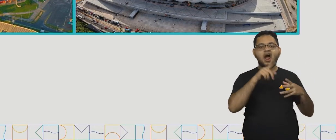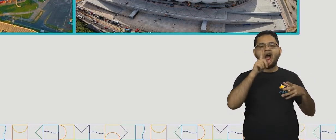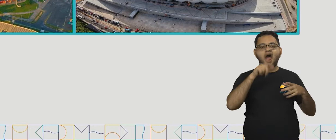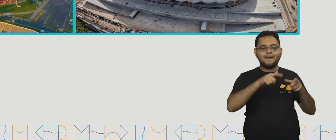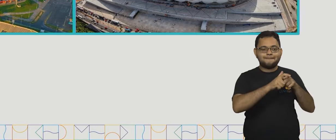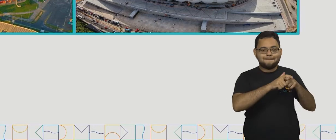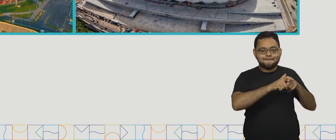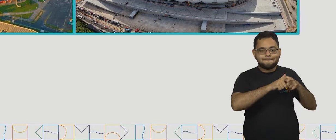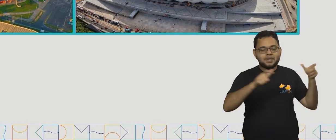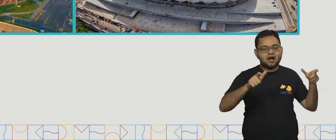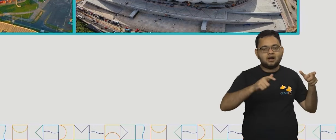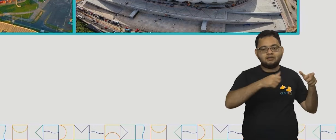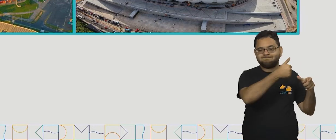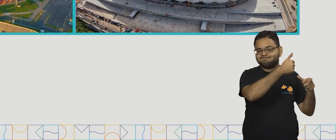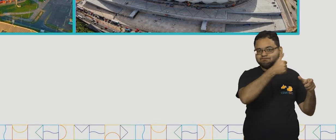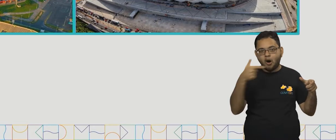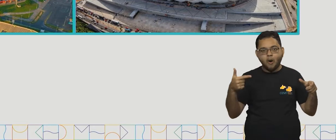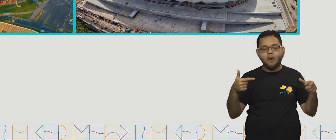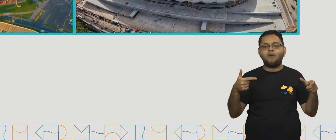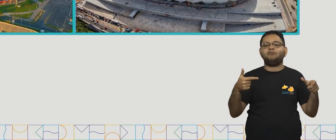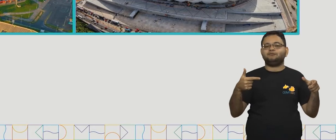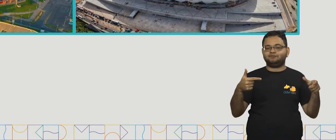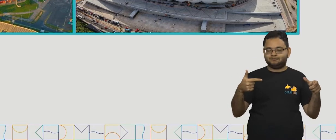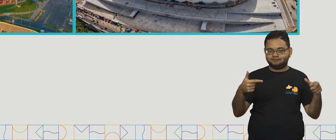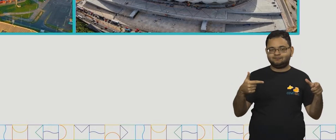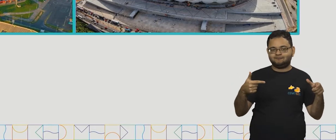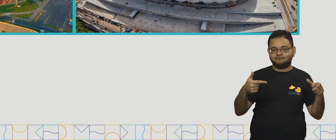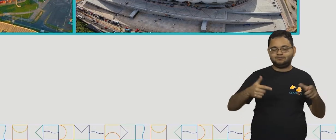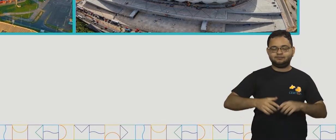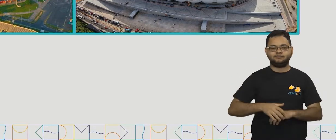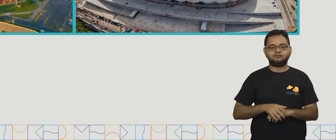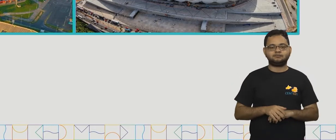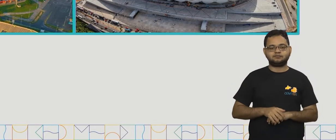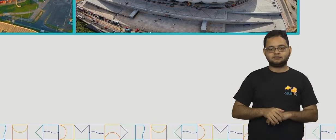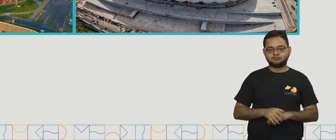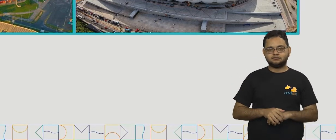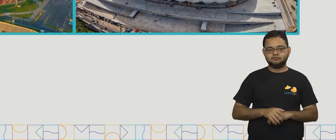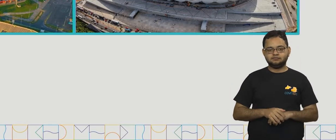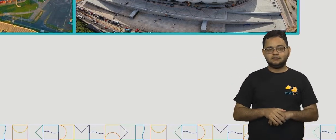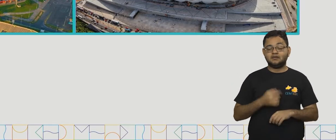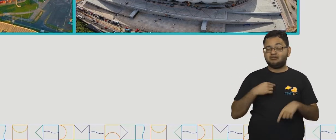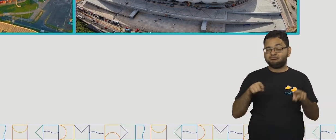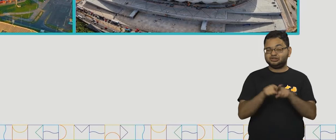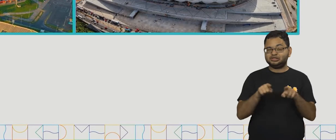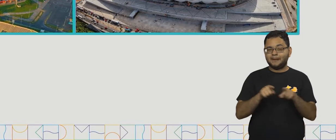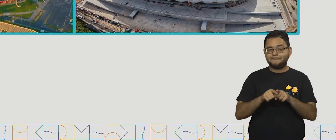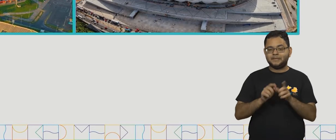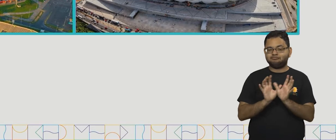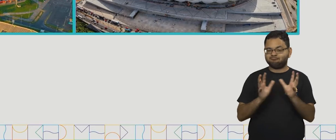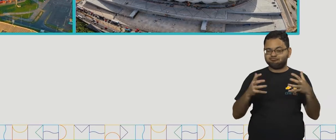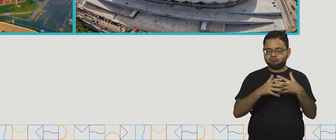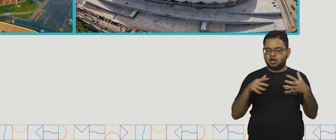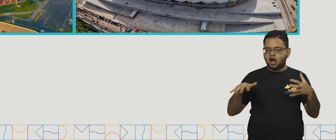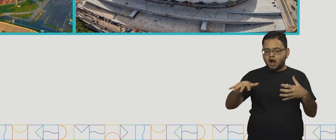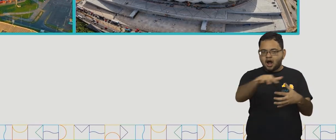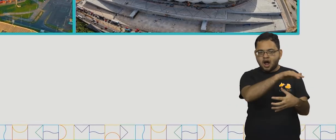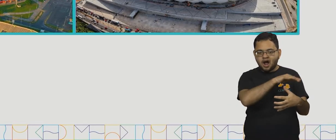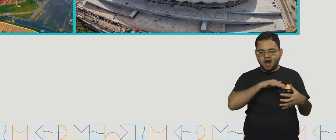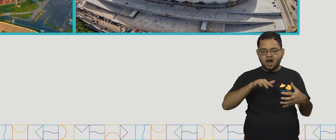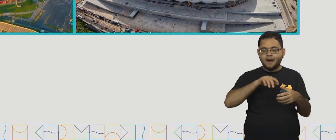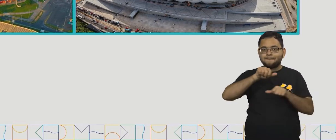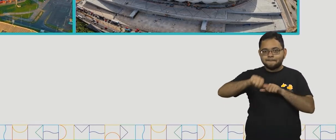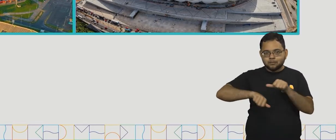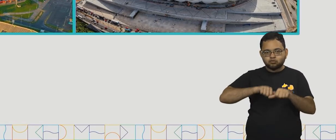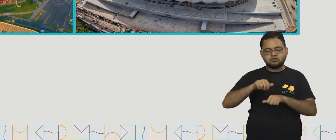que o Vivaldão. Ela também ocupa um espaço maior. Ao seu redor, muita coisa mudou. Você sabia que houve